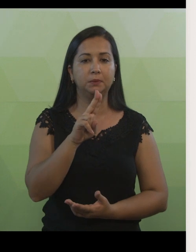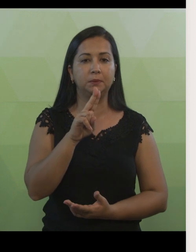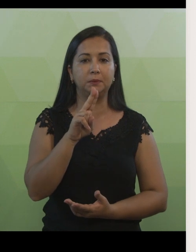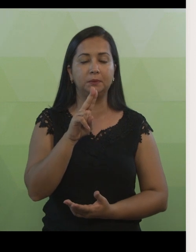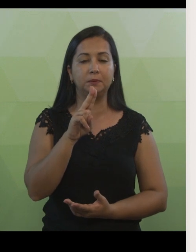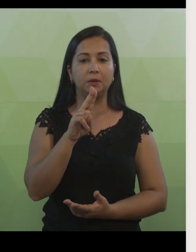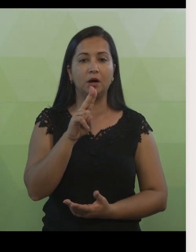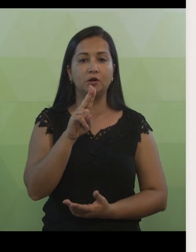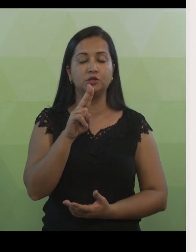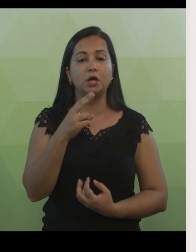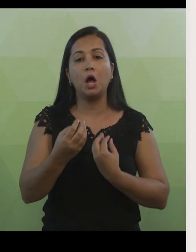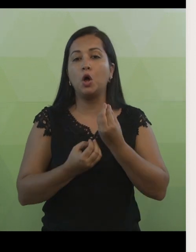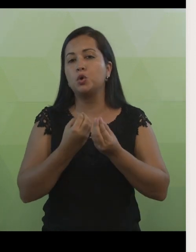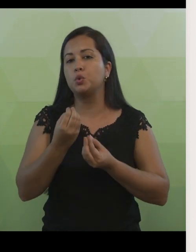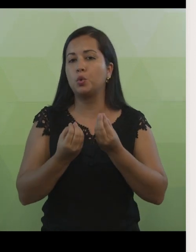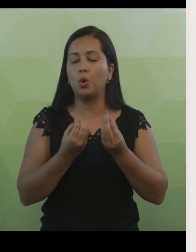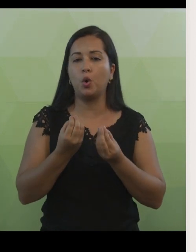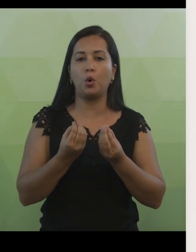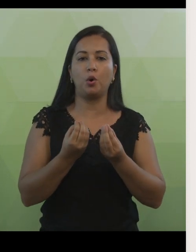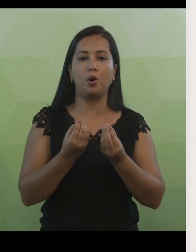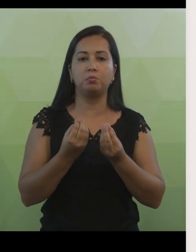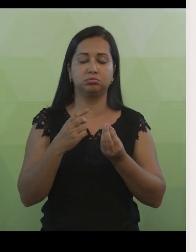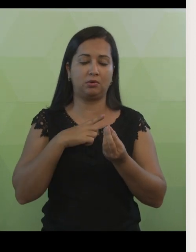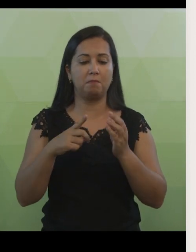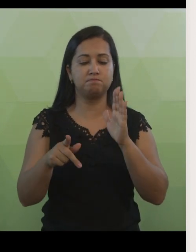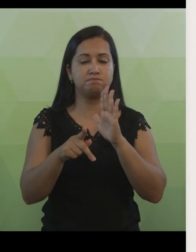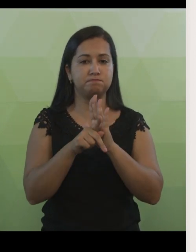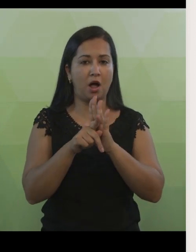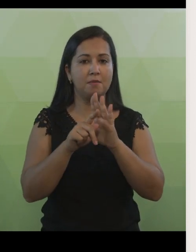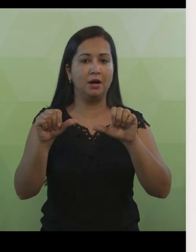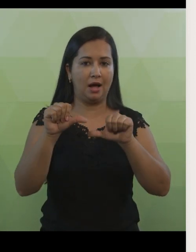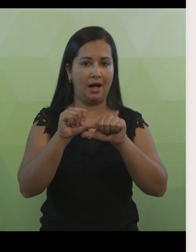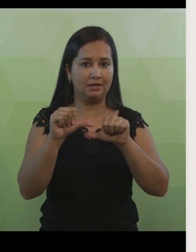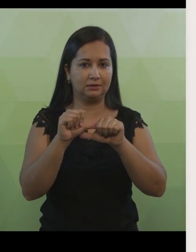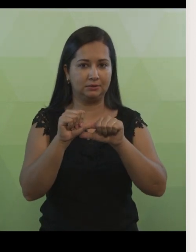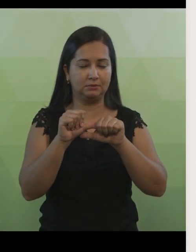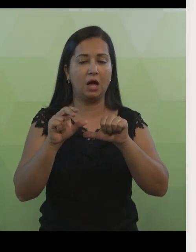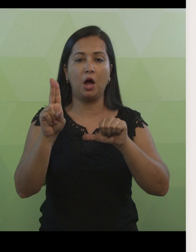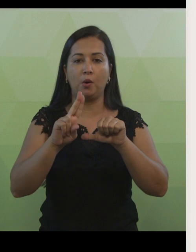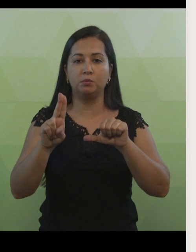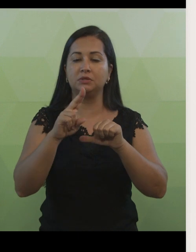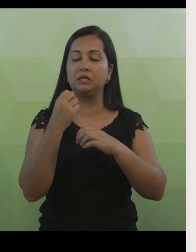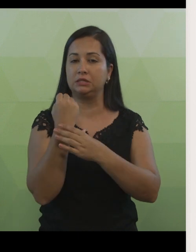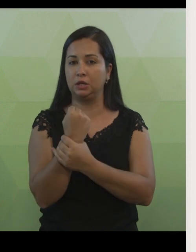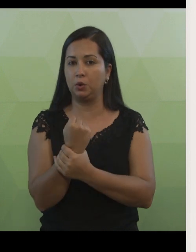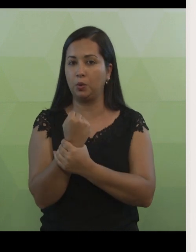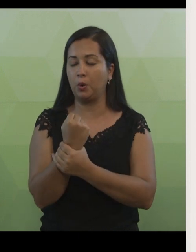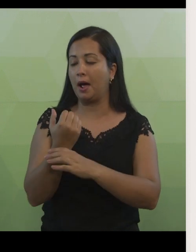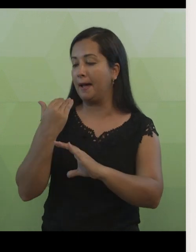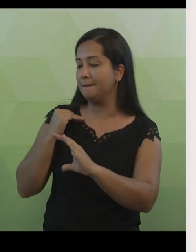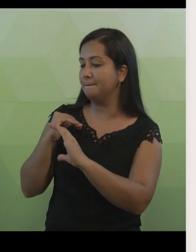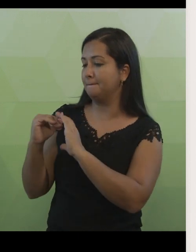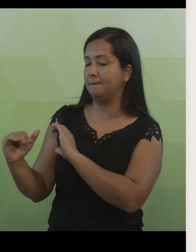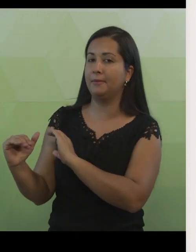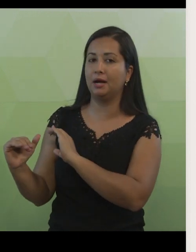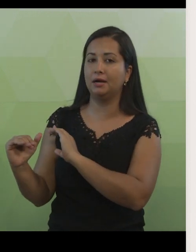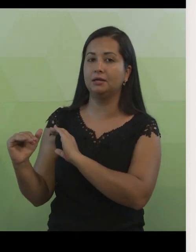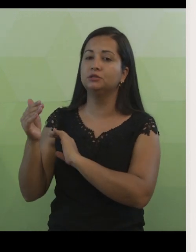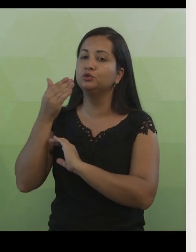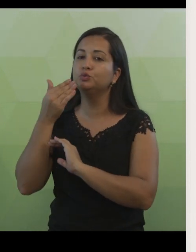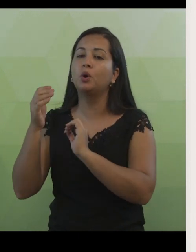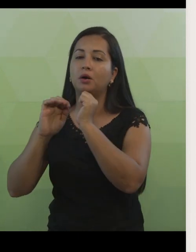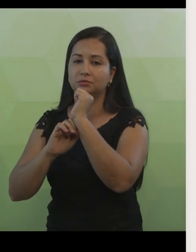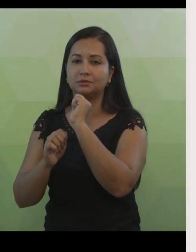para obter esse ambiente seguro, para estabelecer a conexão e depois disso, na conexão segura, você transmite a chave